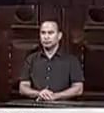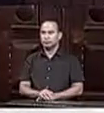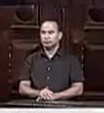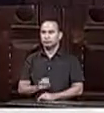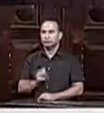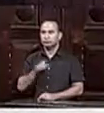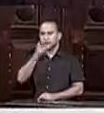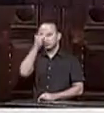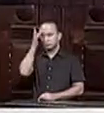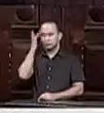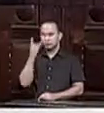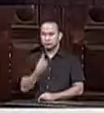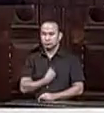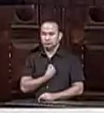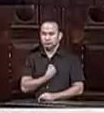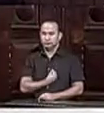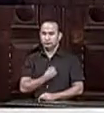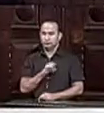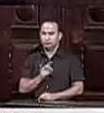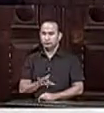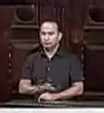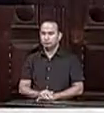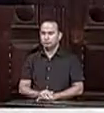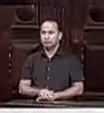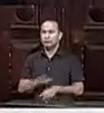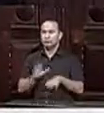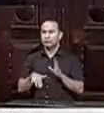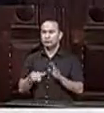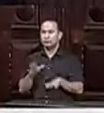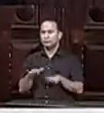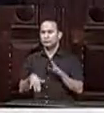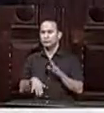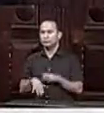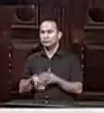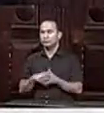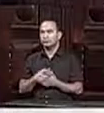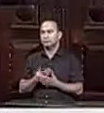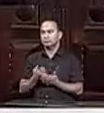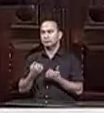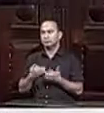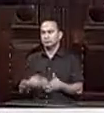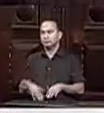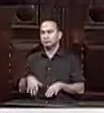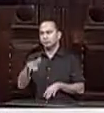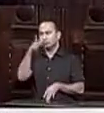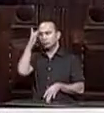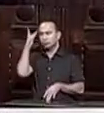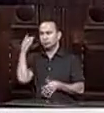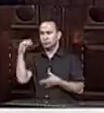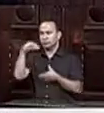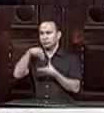só da pessoa física. Talvez abrindo uma exceção para a eleição